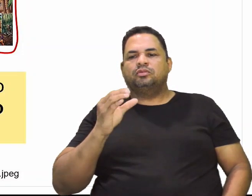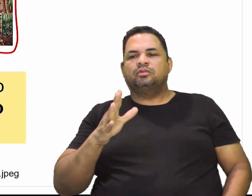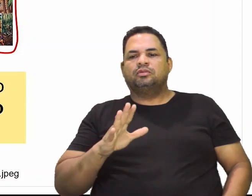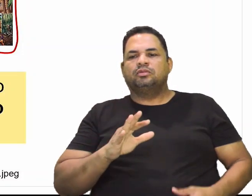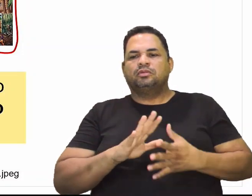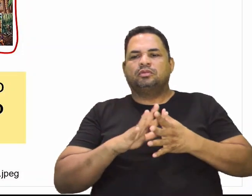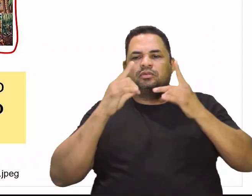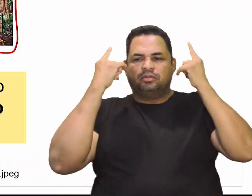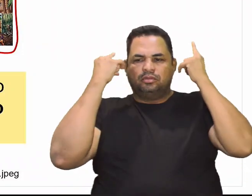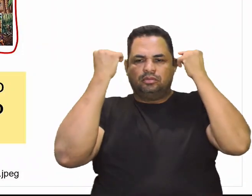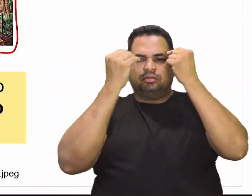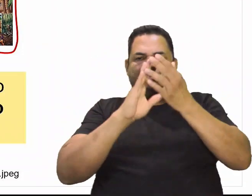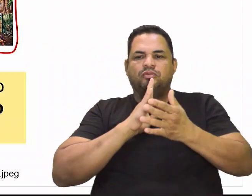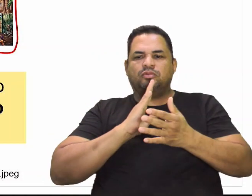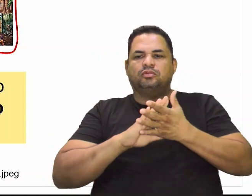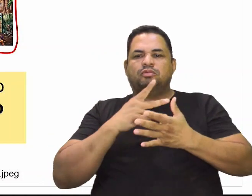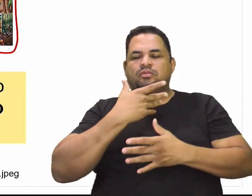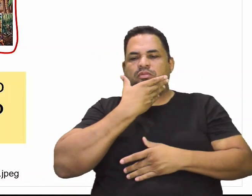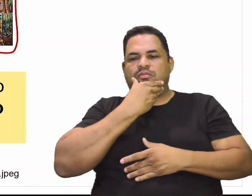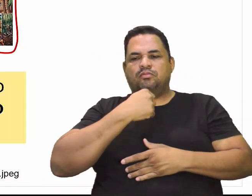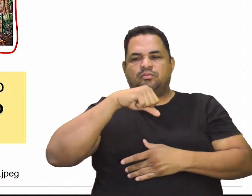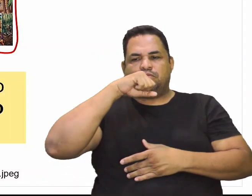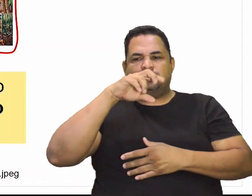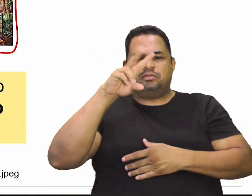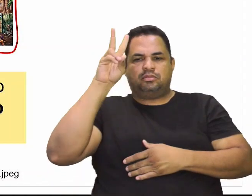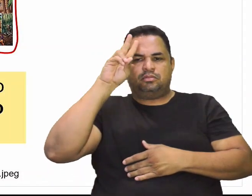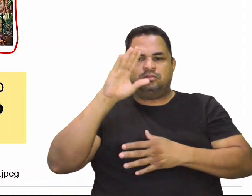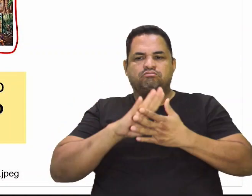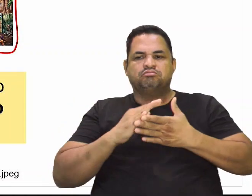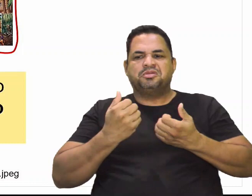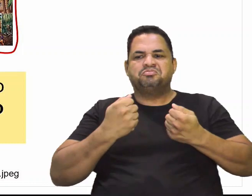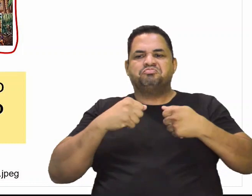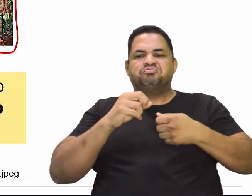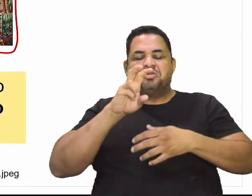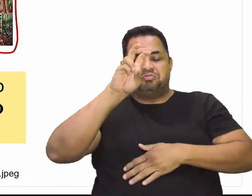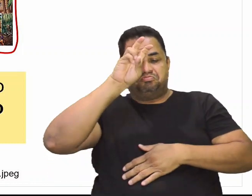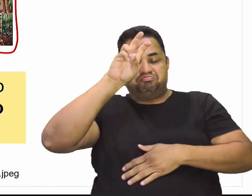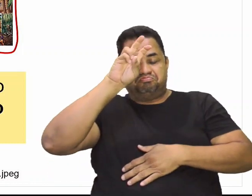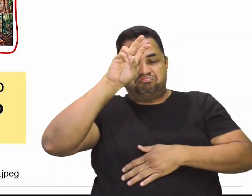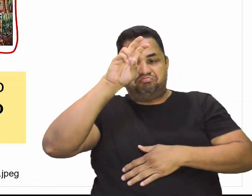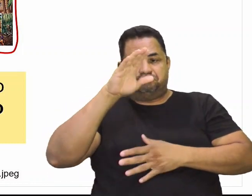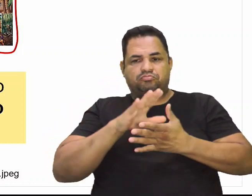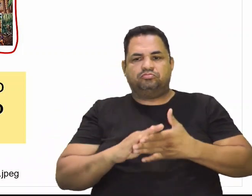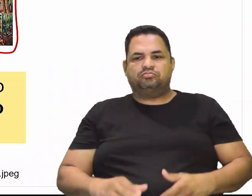grego conhecido como o pai da história, ele dominou o Egito